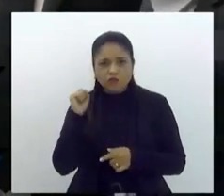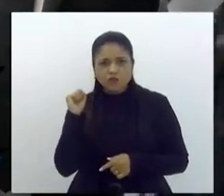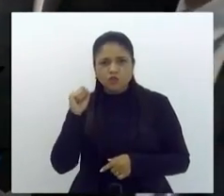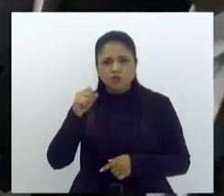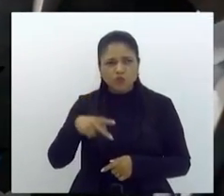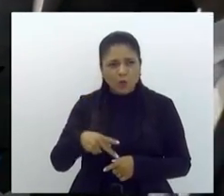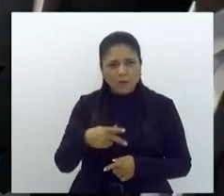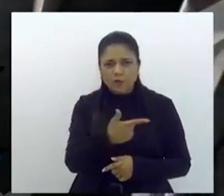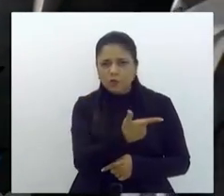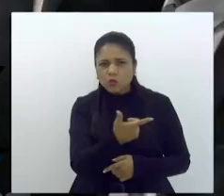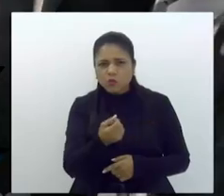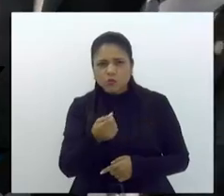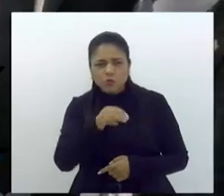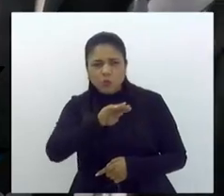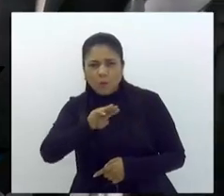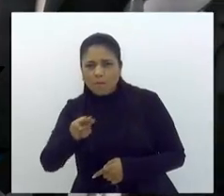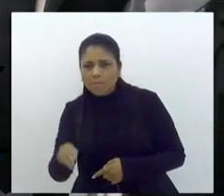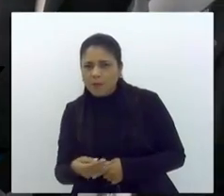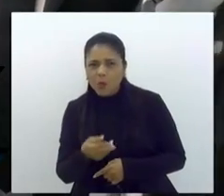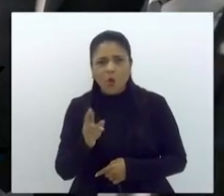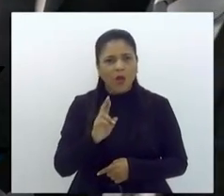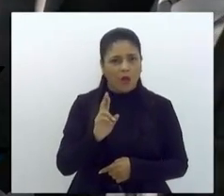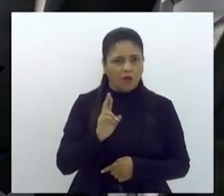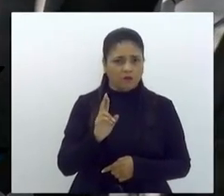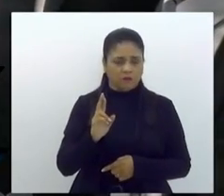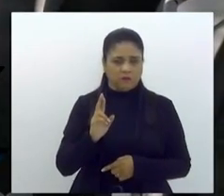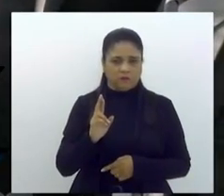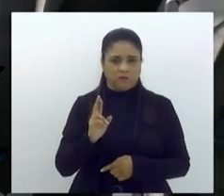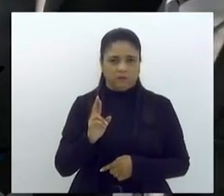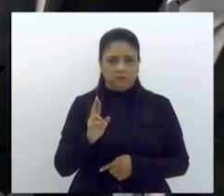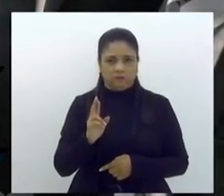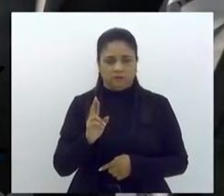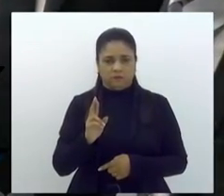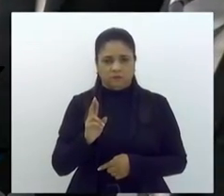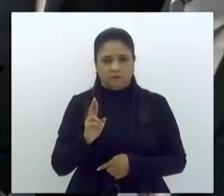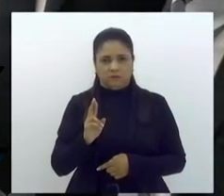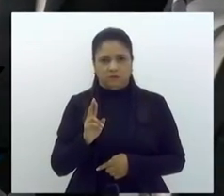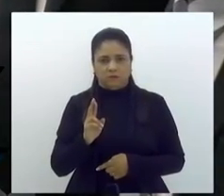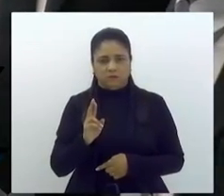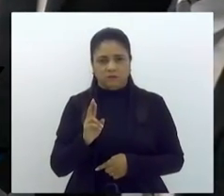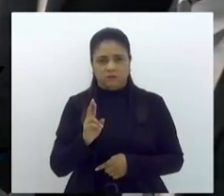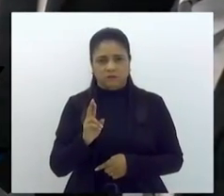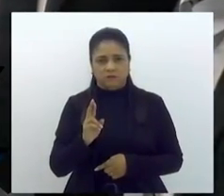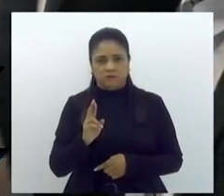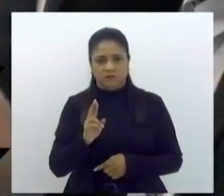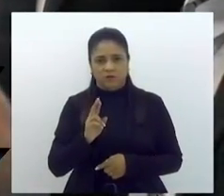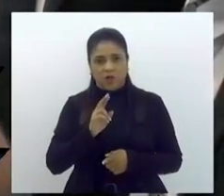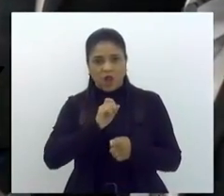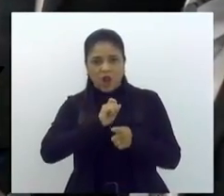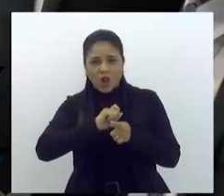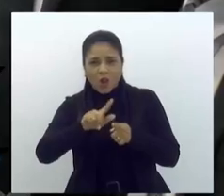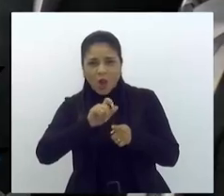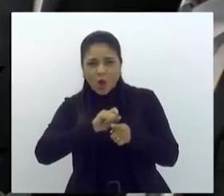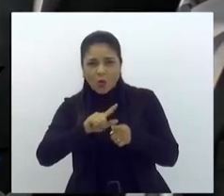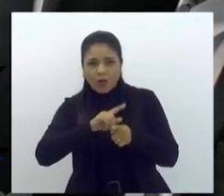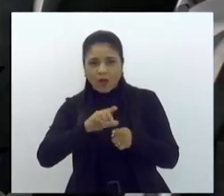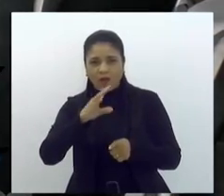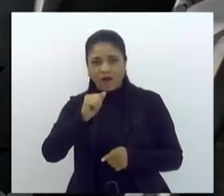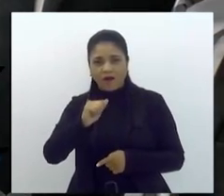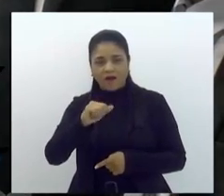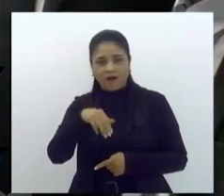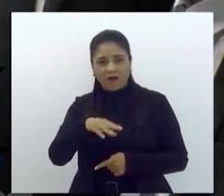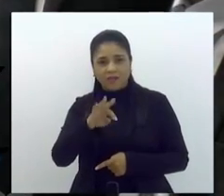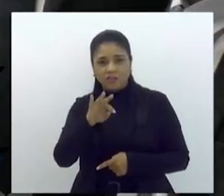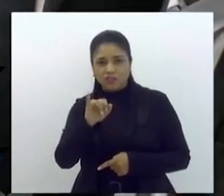200 mil reais em média para você fazer a locação de uma Cantina dentro